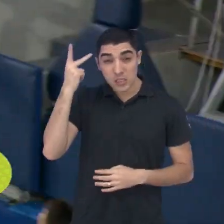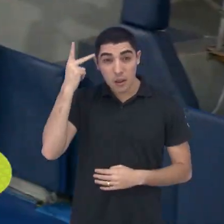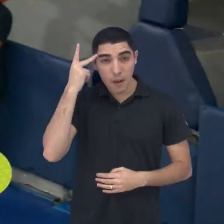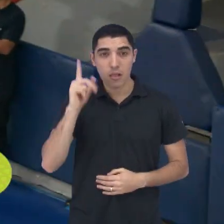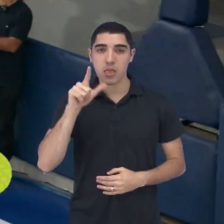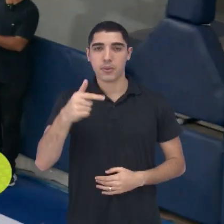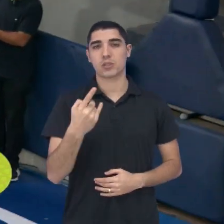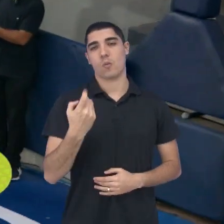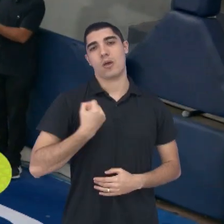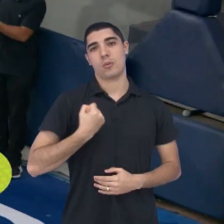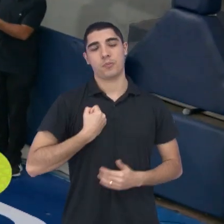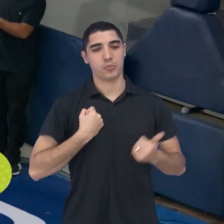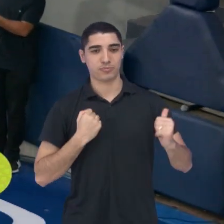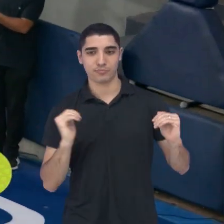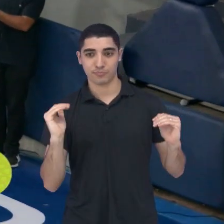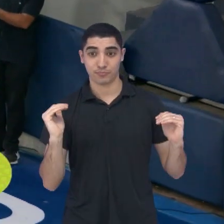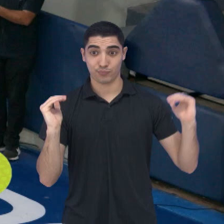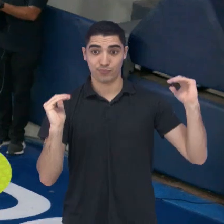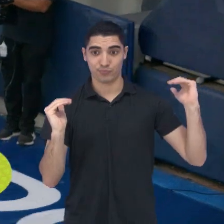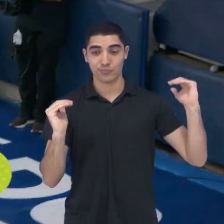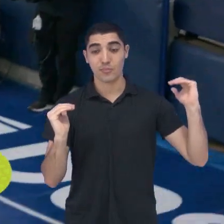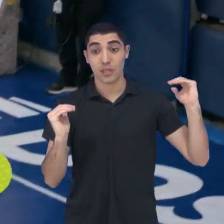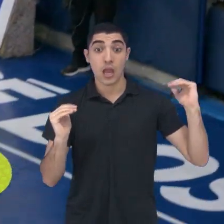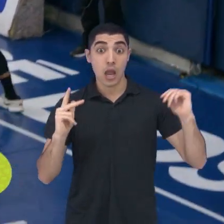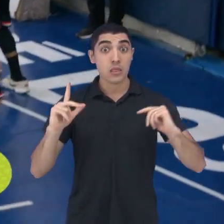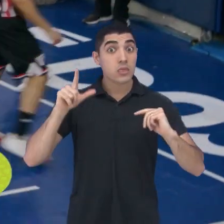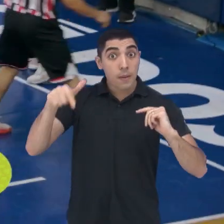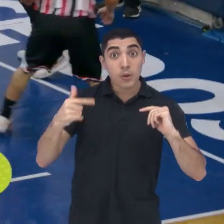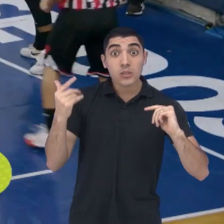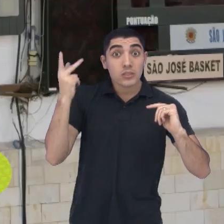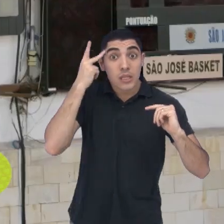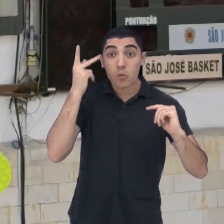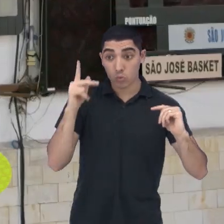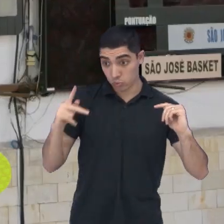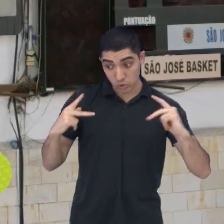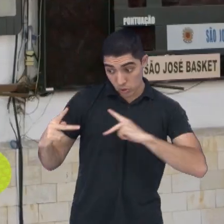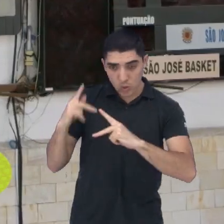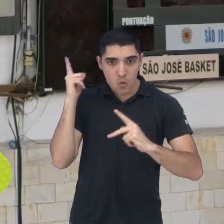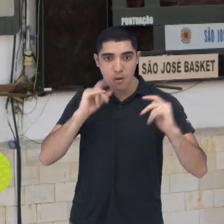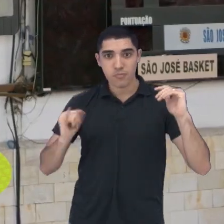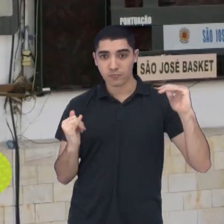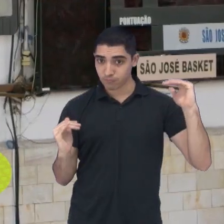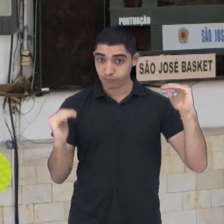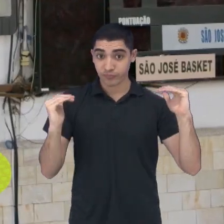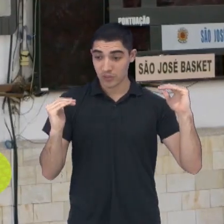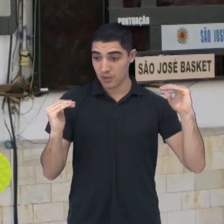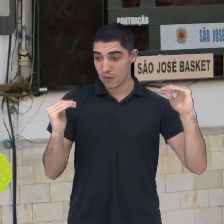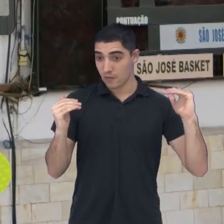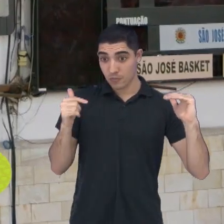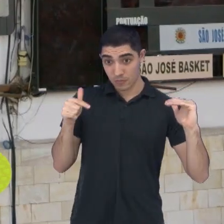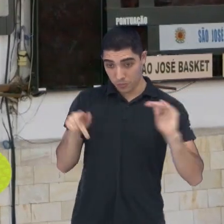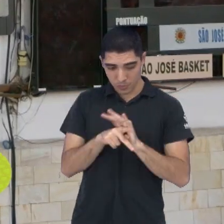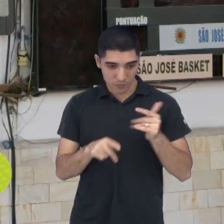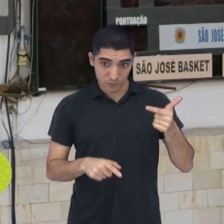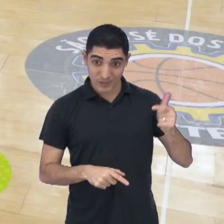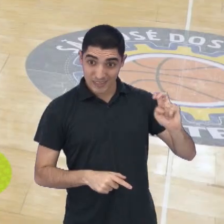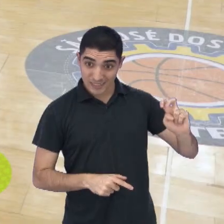frente. Mas no último lance, o São José deixou a diferença ainda menor, 25-23 para o